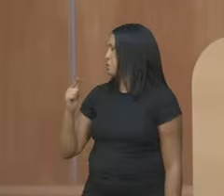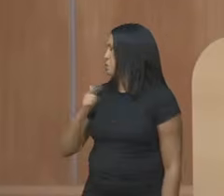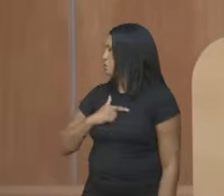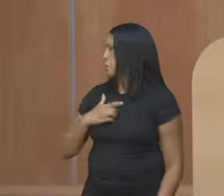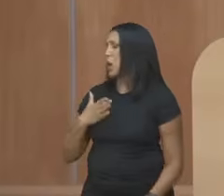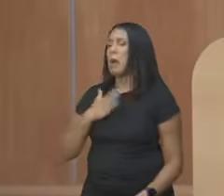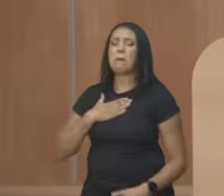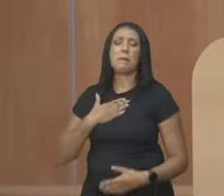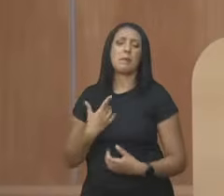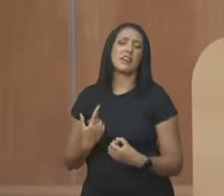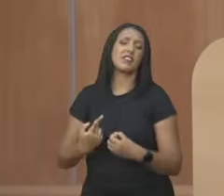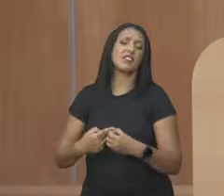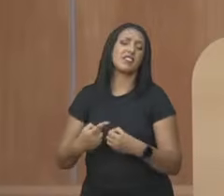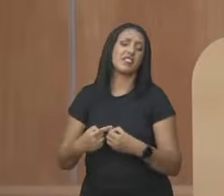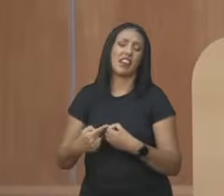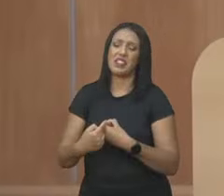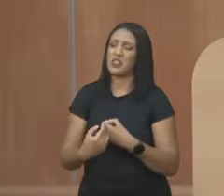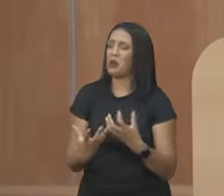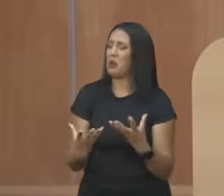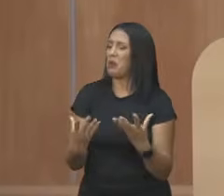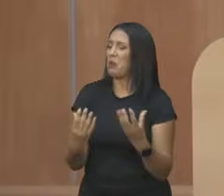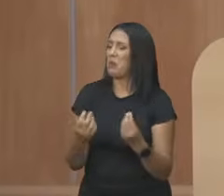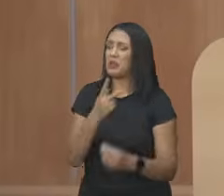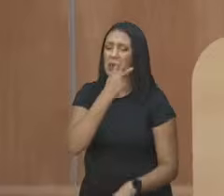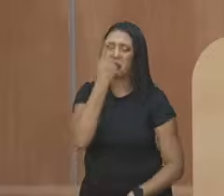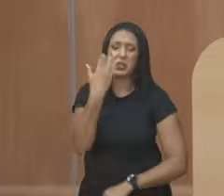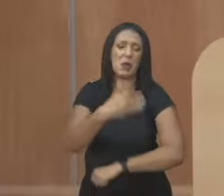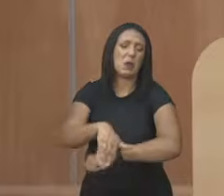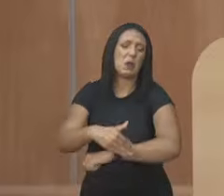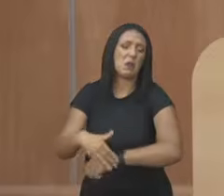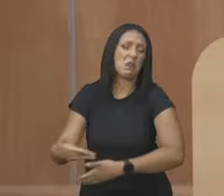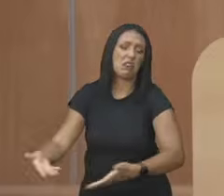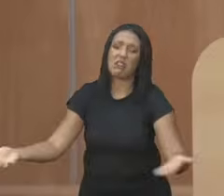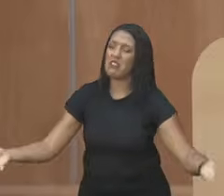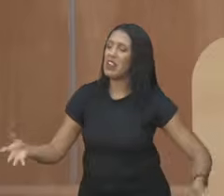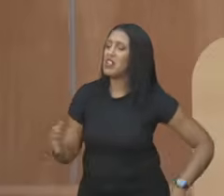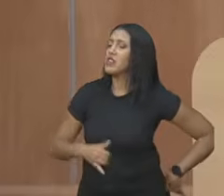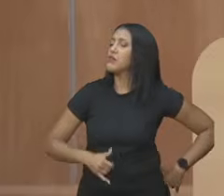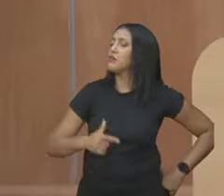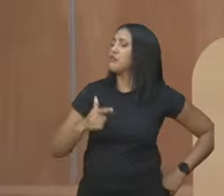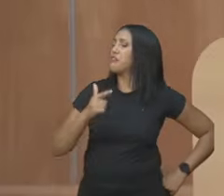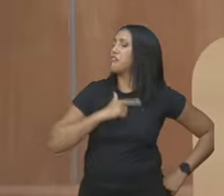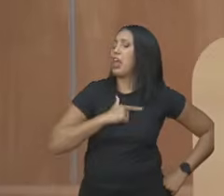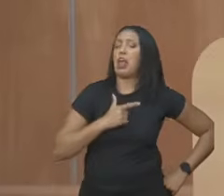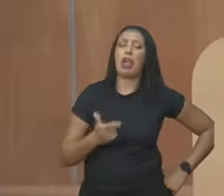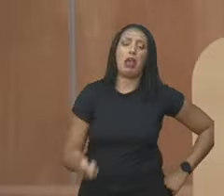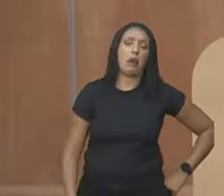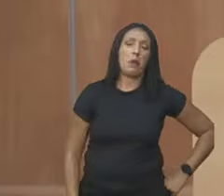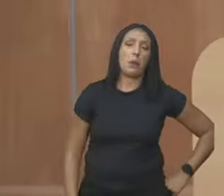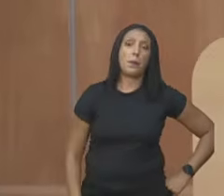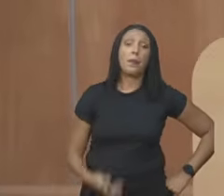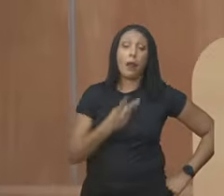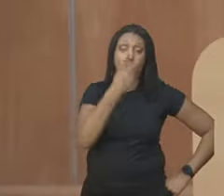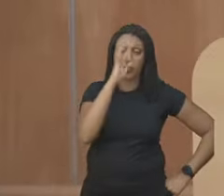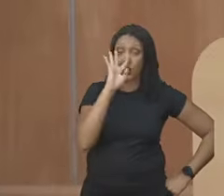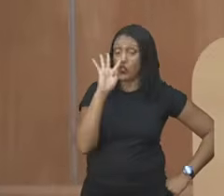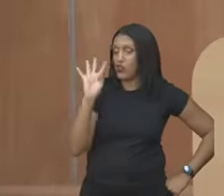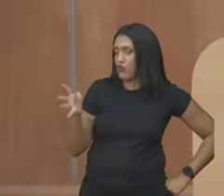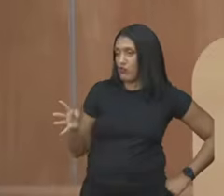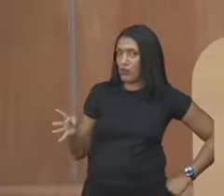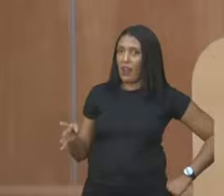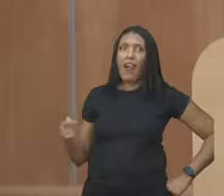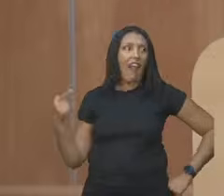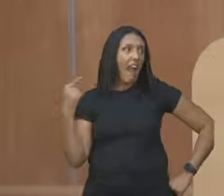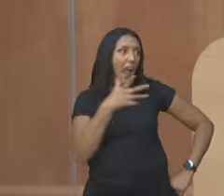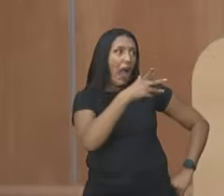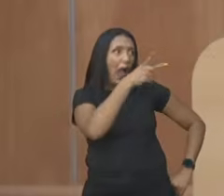pode ir lá, pegar, colocar no carro e levar. Ele precisa querer. Como muitas vezes, não sei o